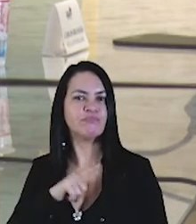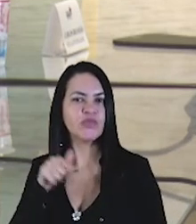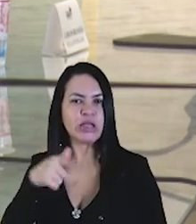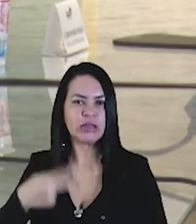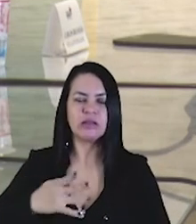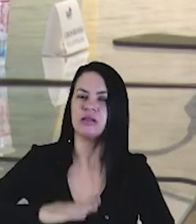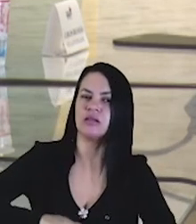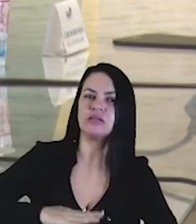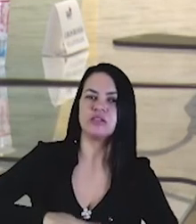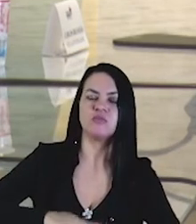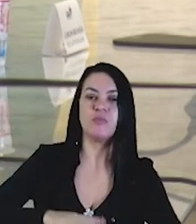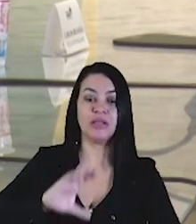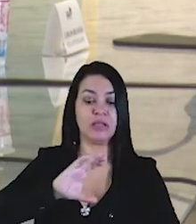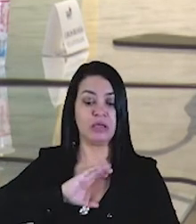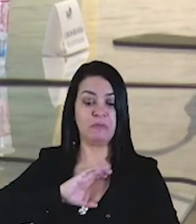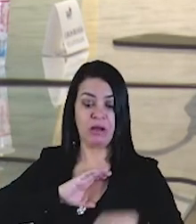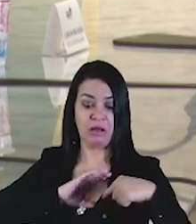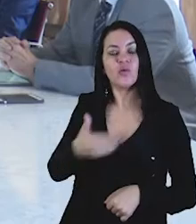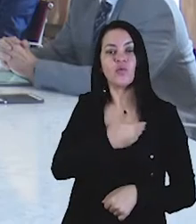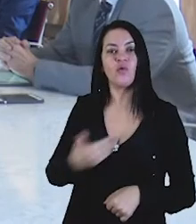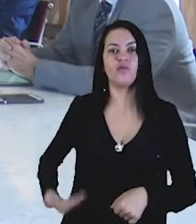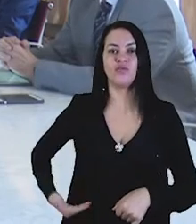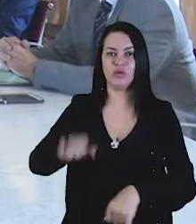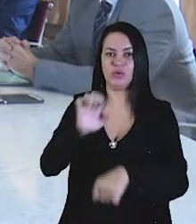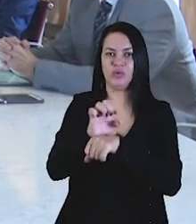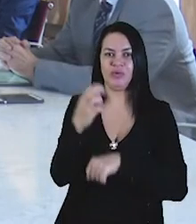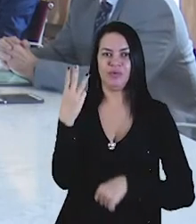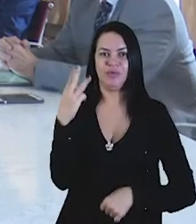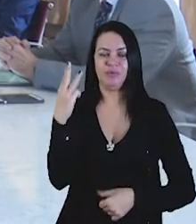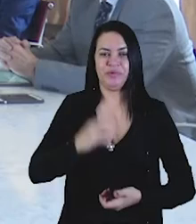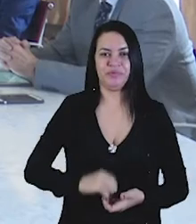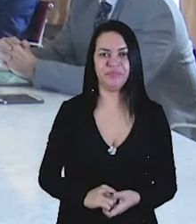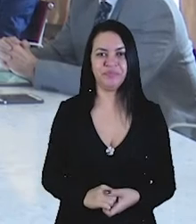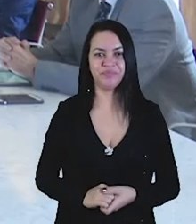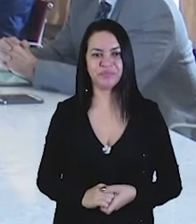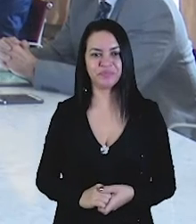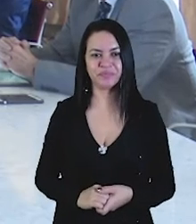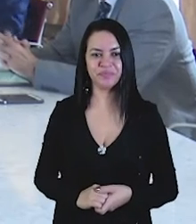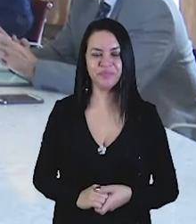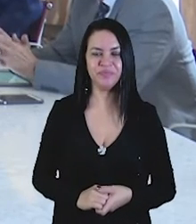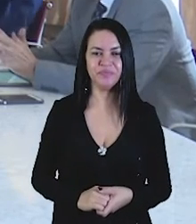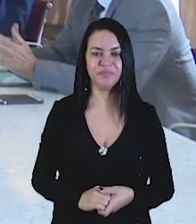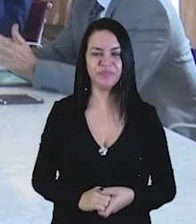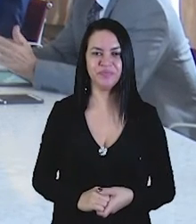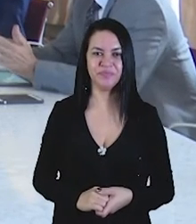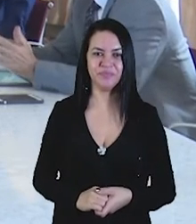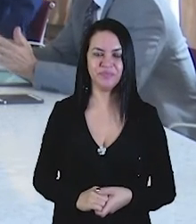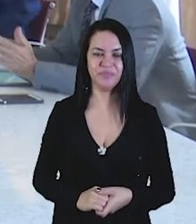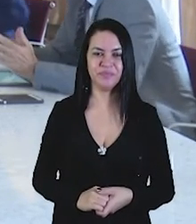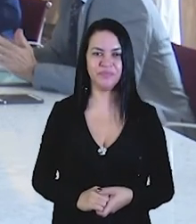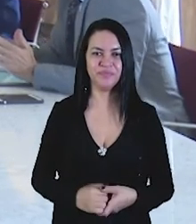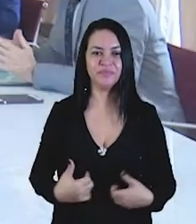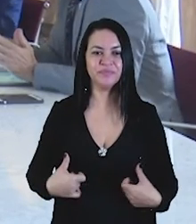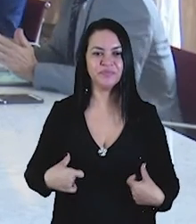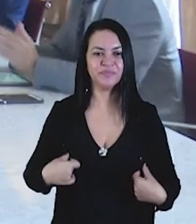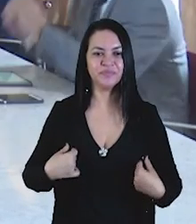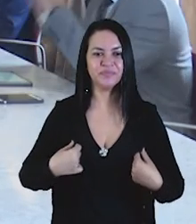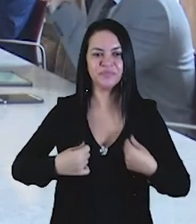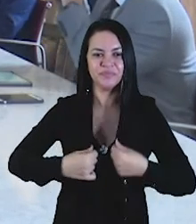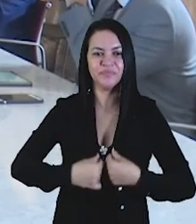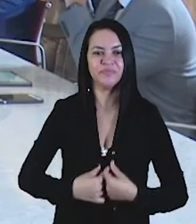É nesse momento que para Caxias é importante o governador assinou a vinda de investimentos para a construção do Parque Ambiental